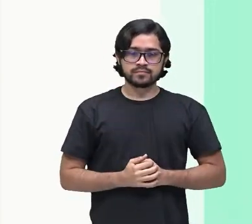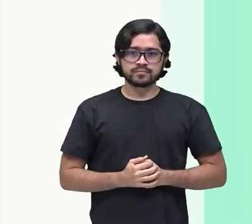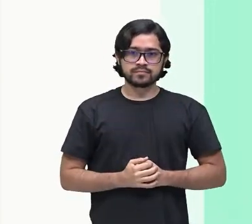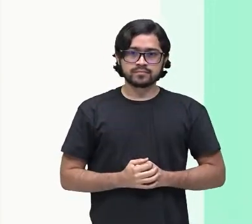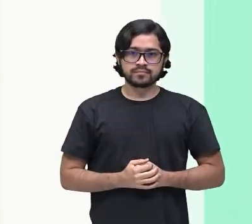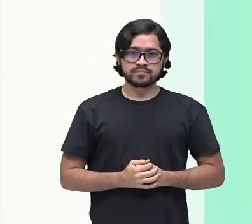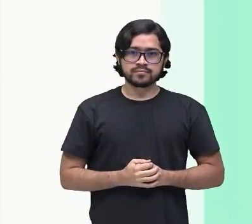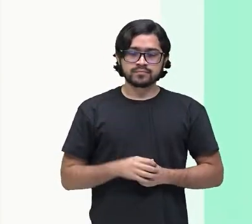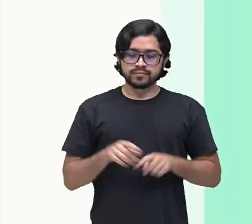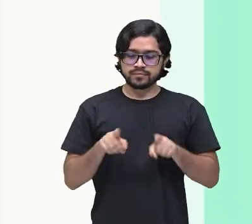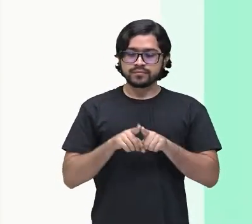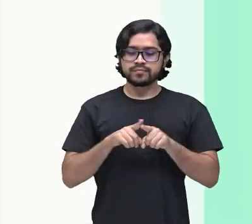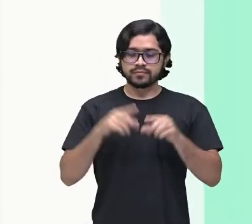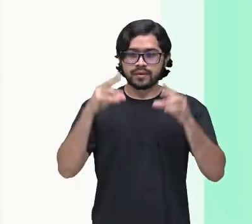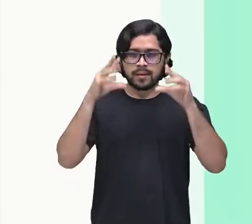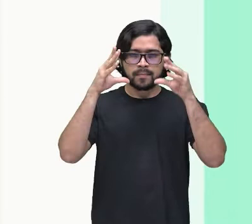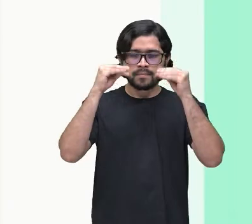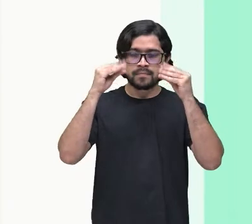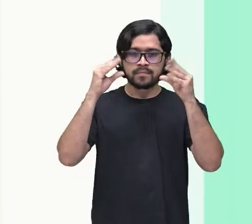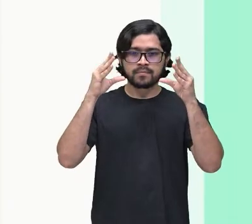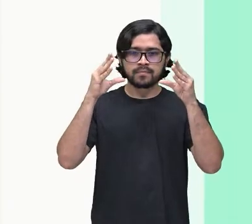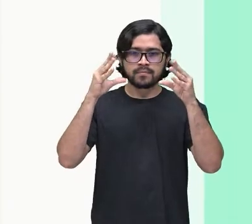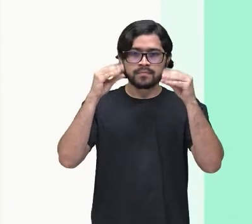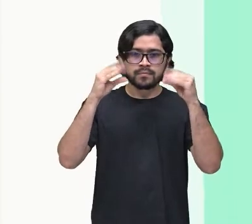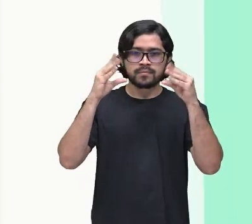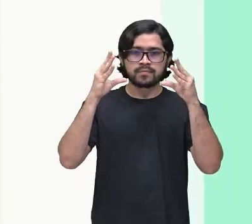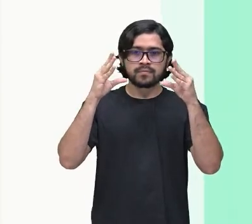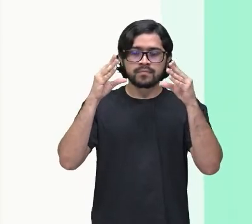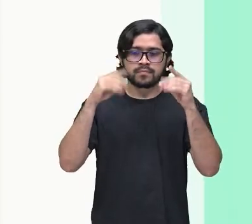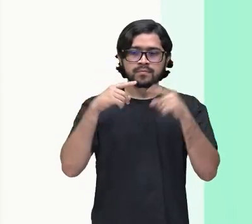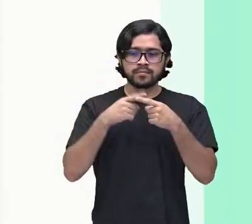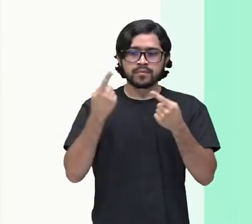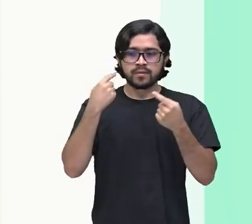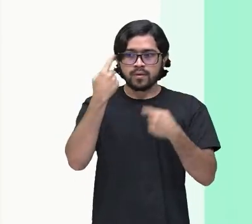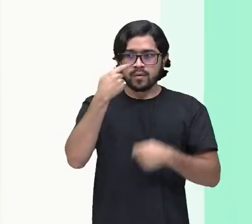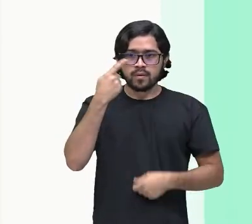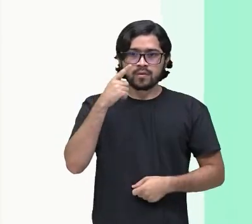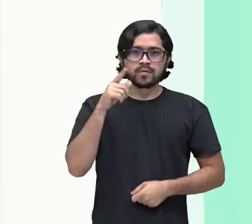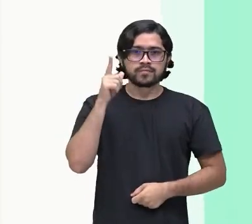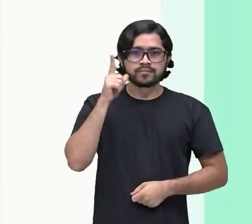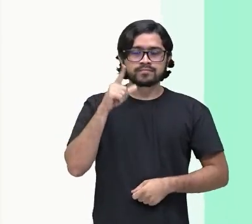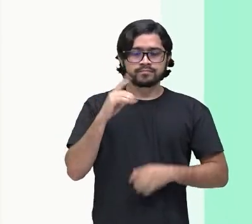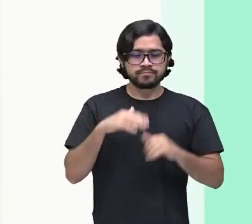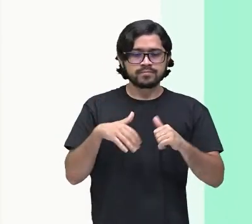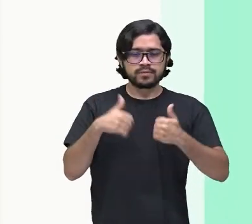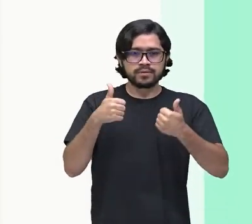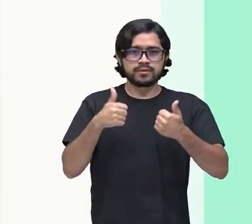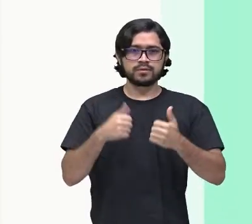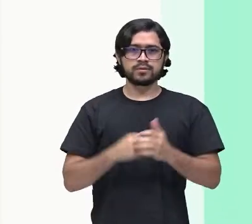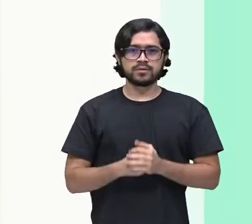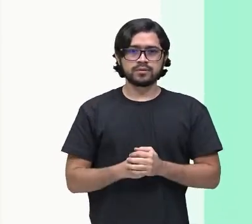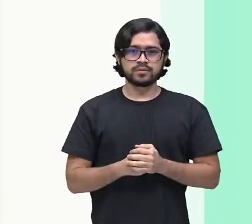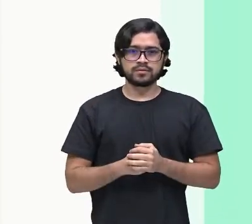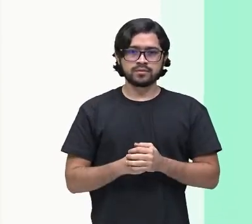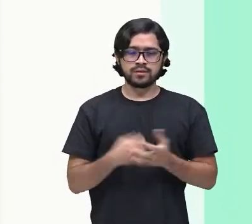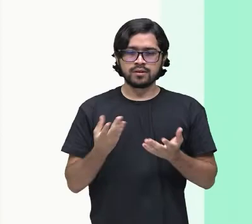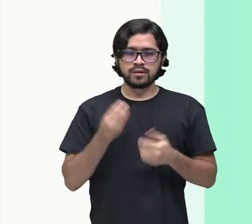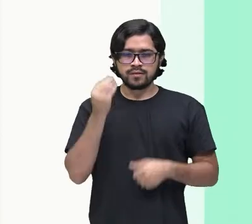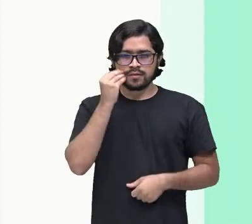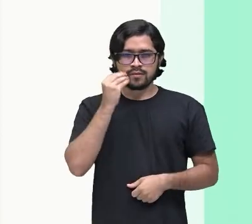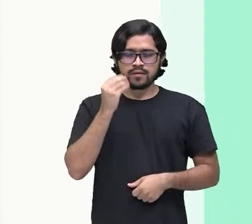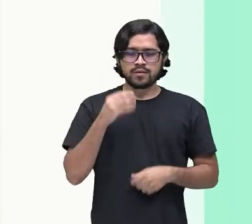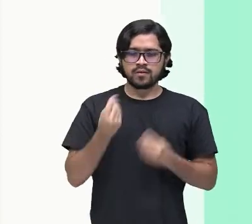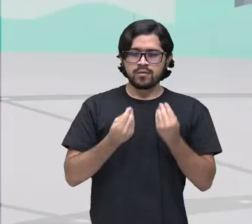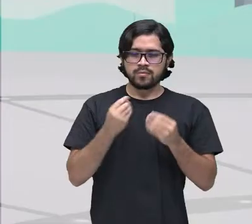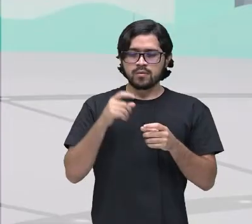de piscar também é importante porque hidrata os nossos olhos. E agora nós vamos ver um pouquinho das partes principais que formam